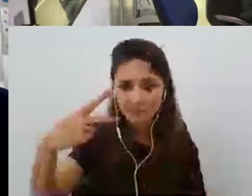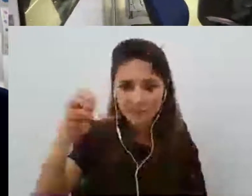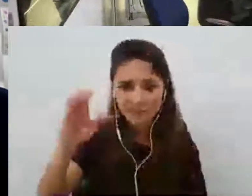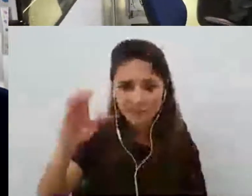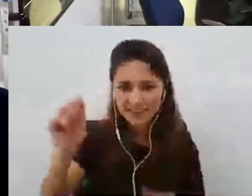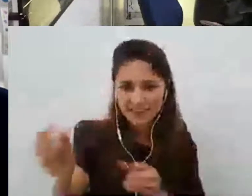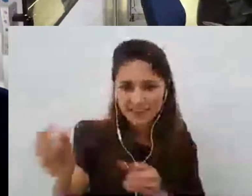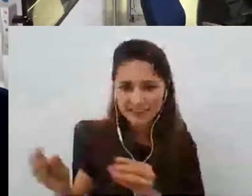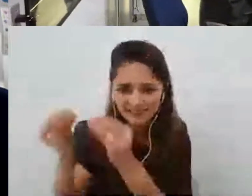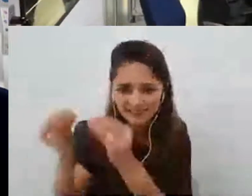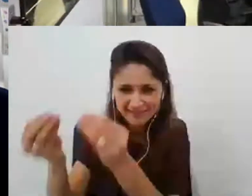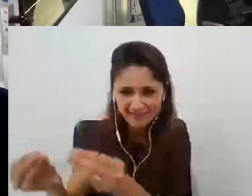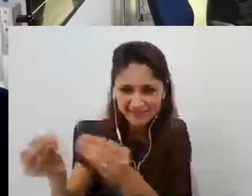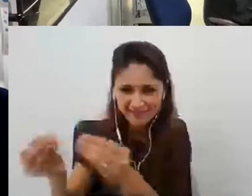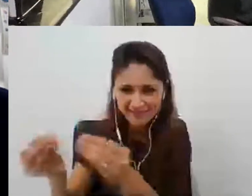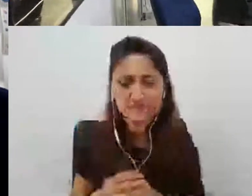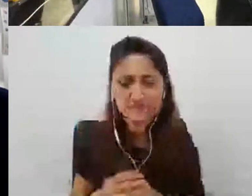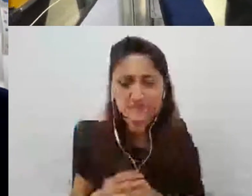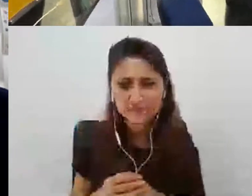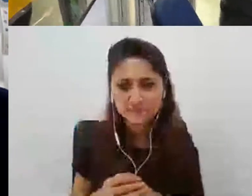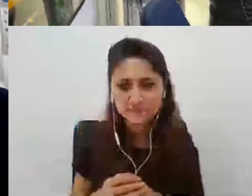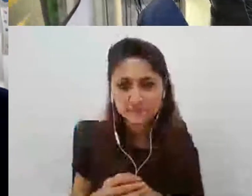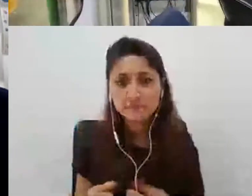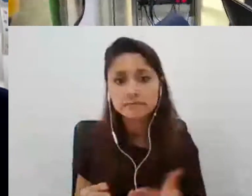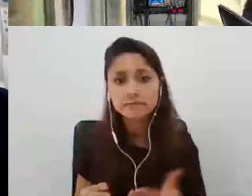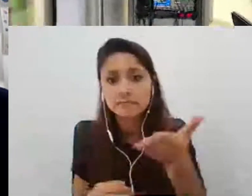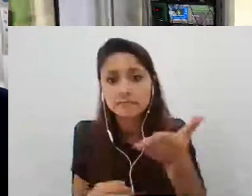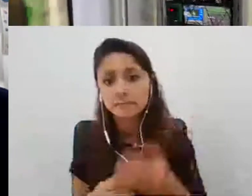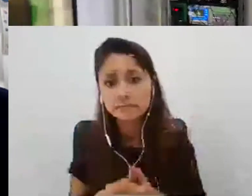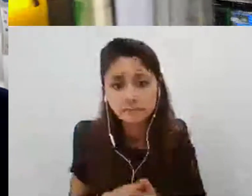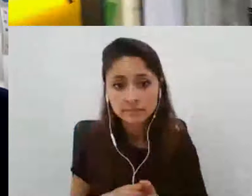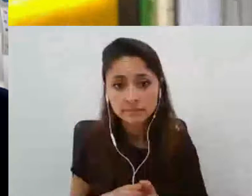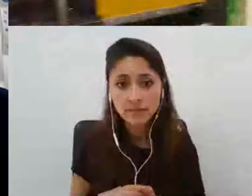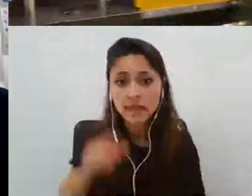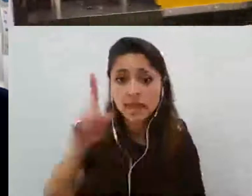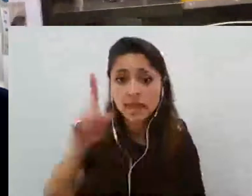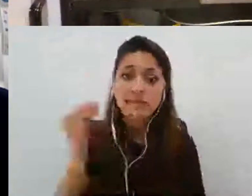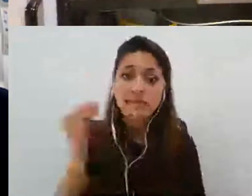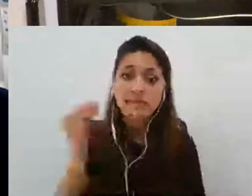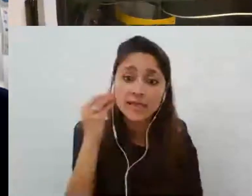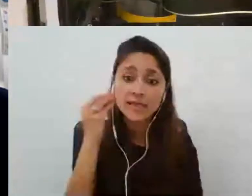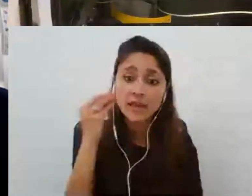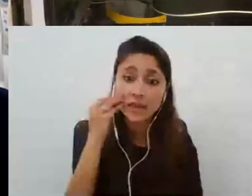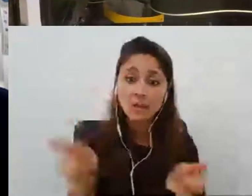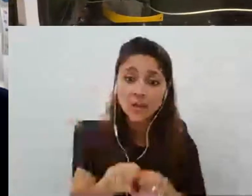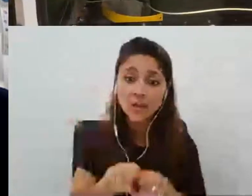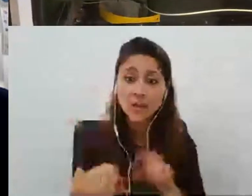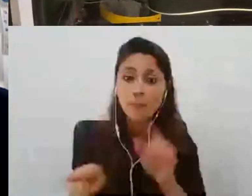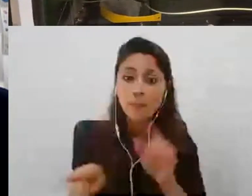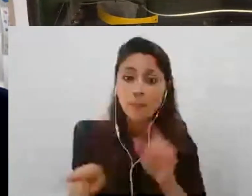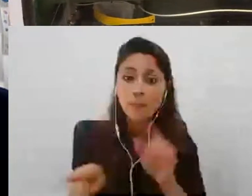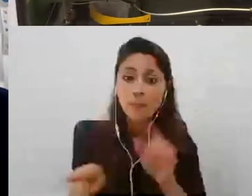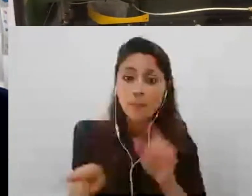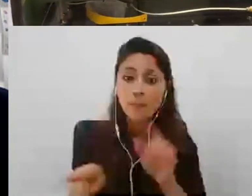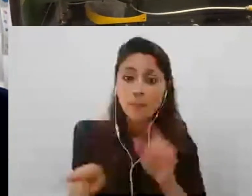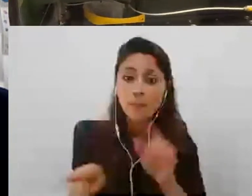nessas bancadas, aqui são bancadas de teste de engenharia. Aqui a gente consegue visualizar uma